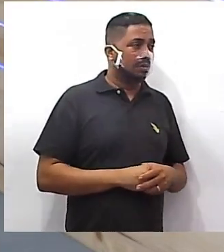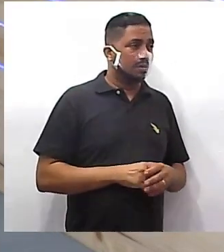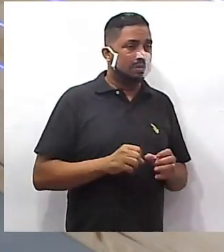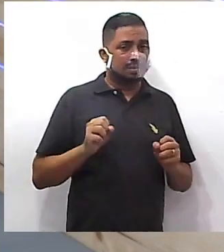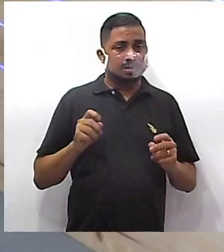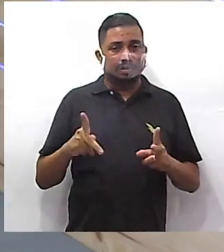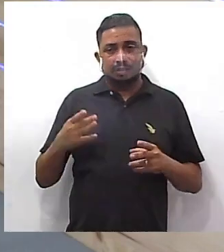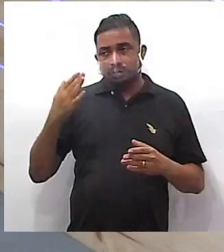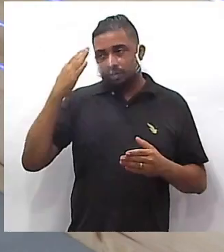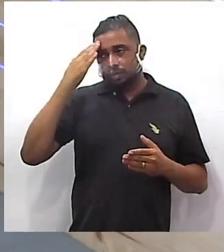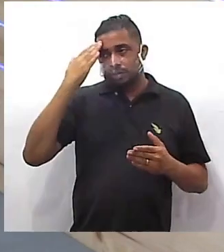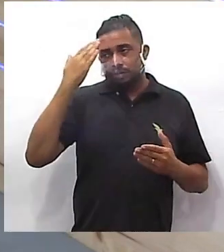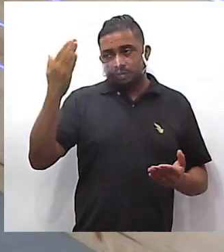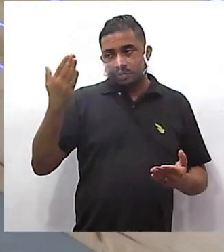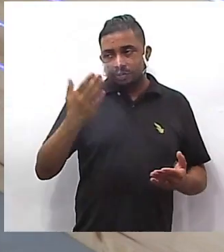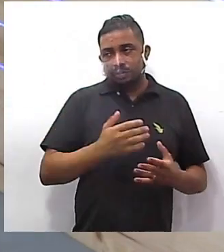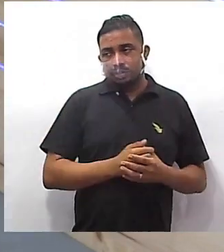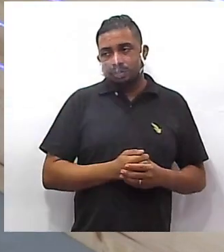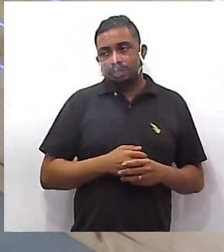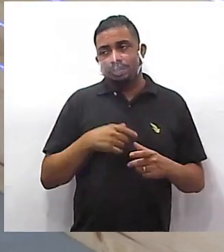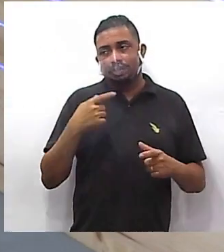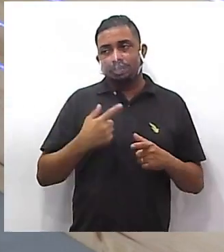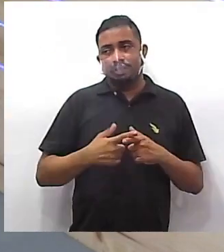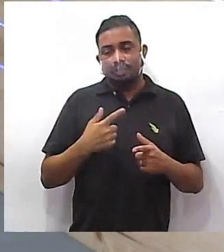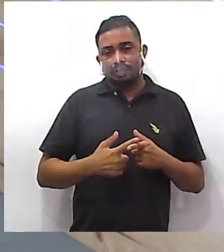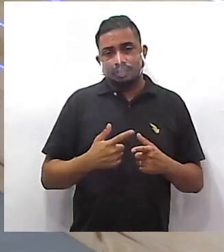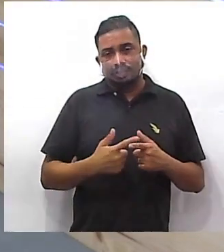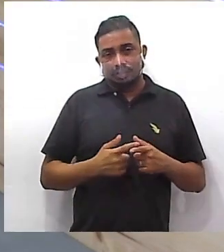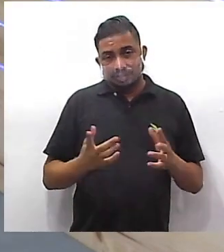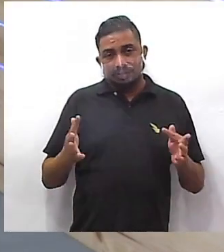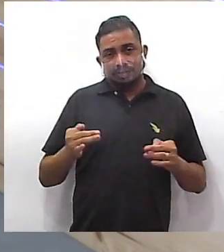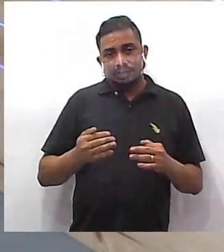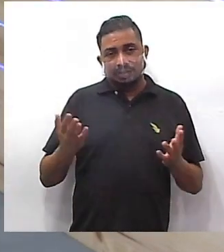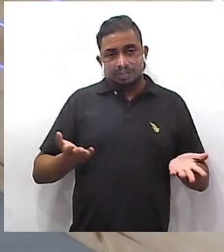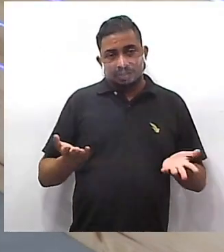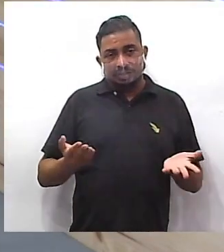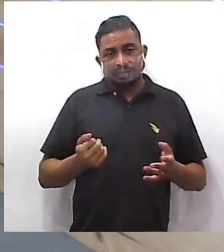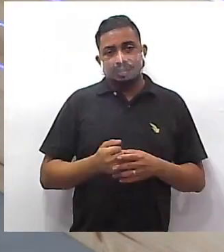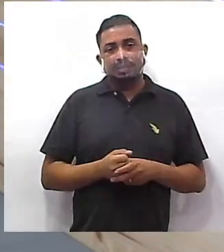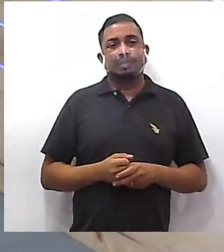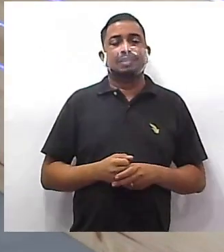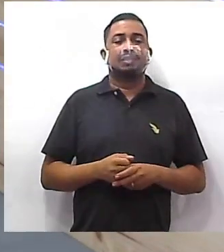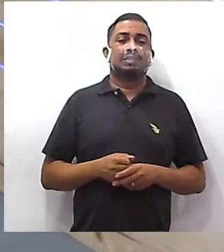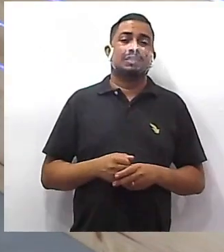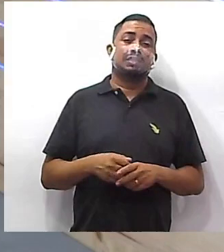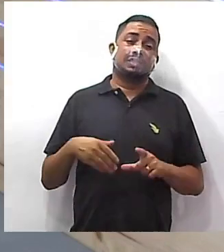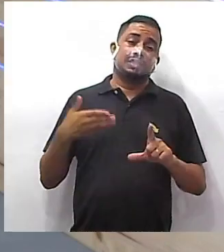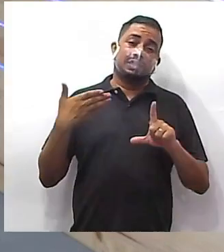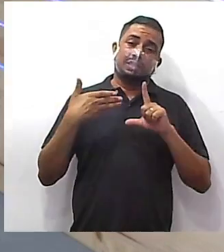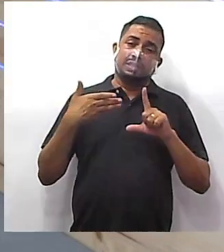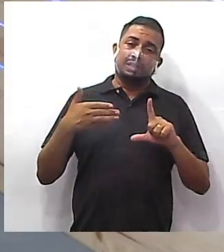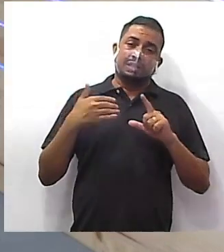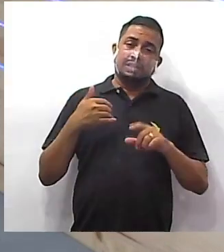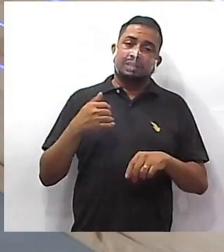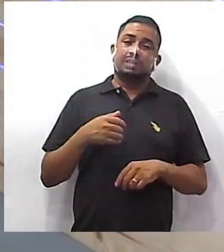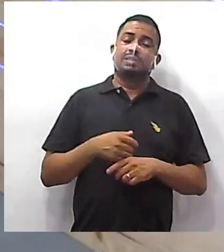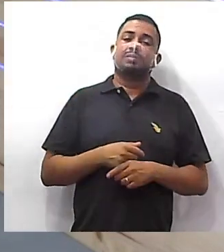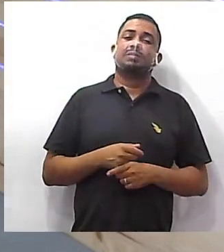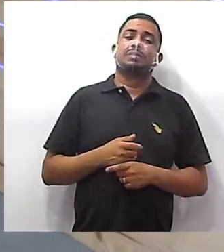Certo? Obrigada, né, porque estamos finalizando mais essa live. Espero que vocês tenham